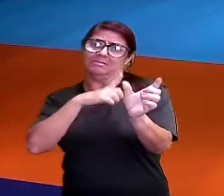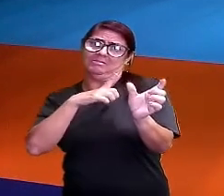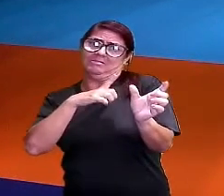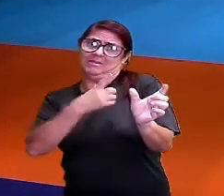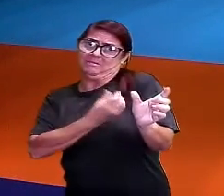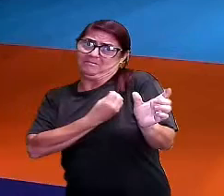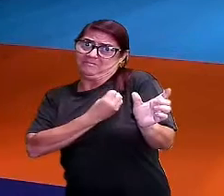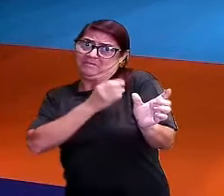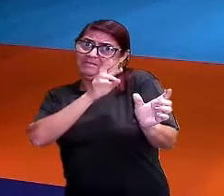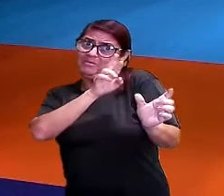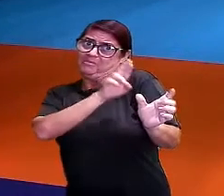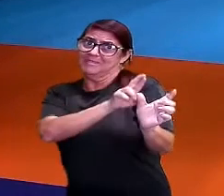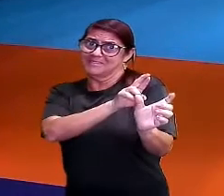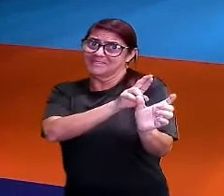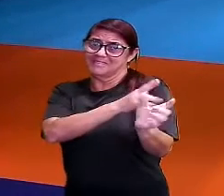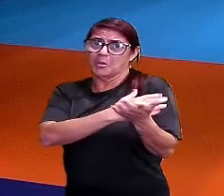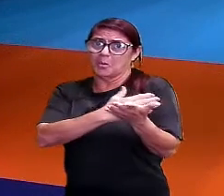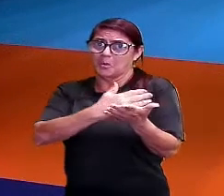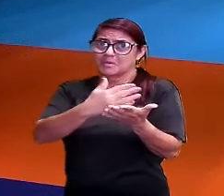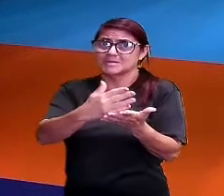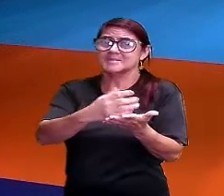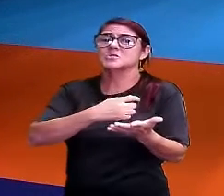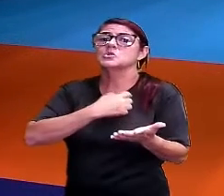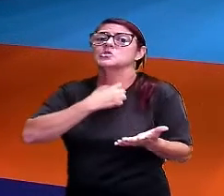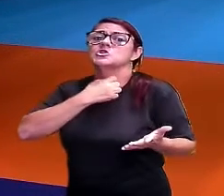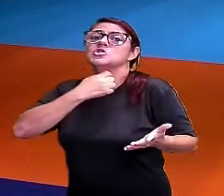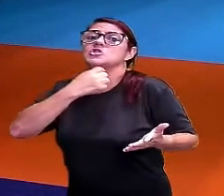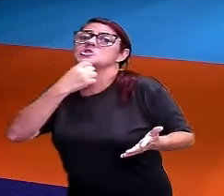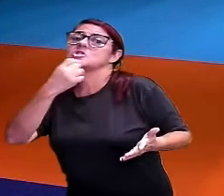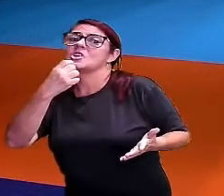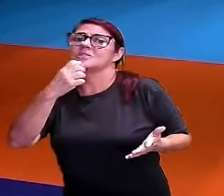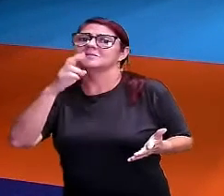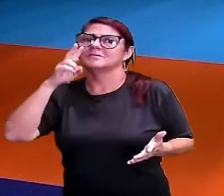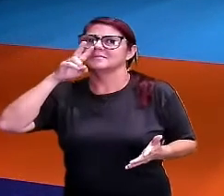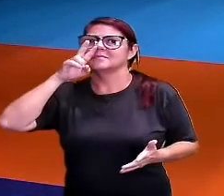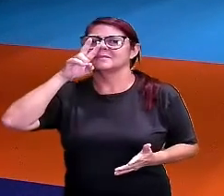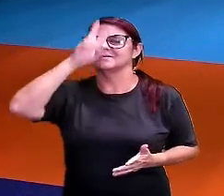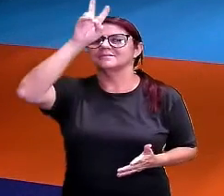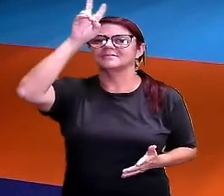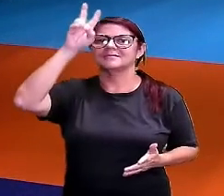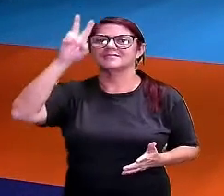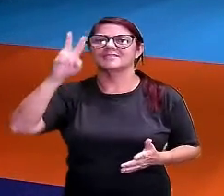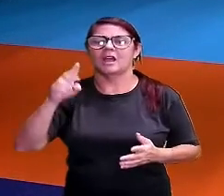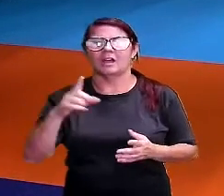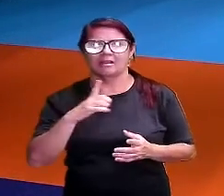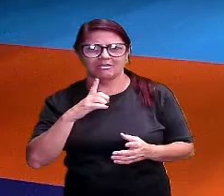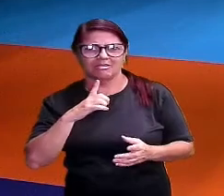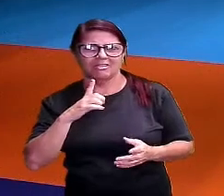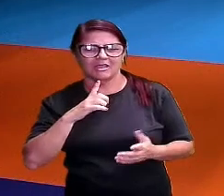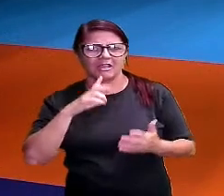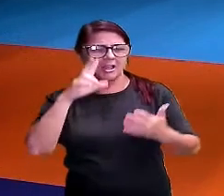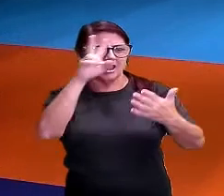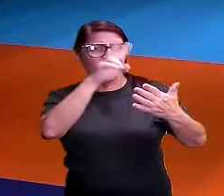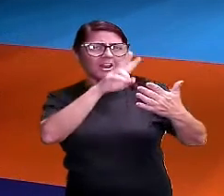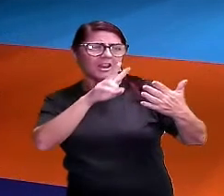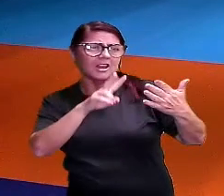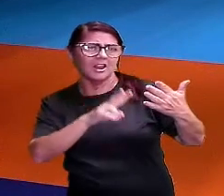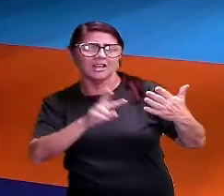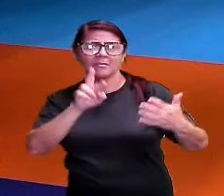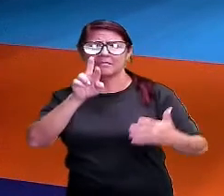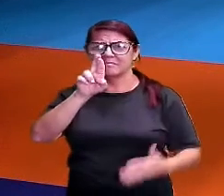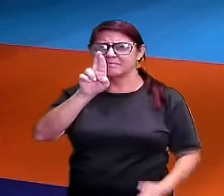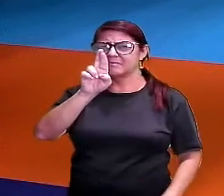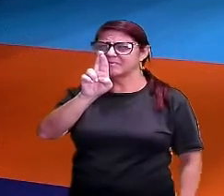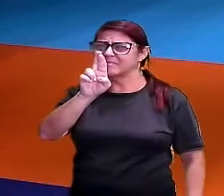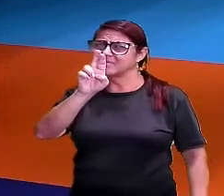da palavra, ele tem o som forte, tá? Então, aí quando a gente vai ler renda,